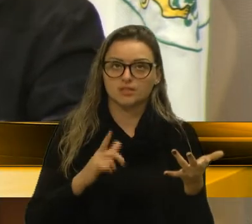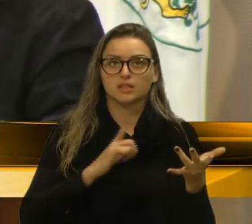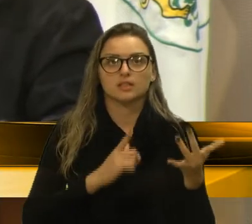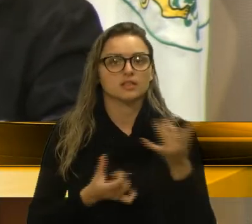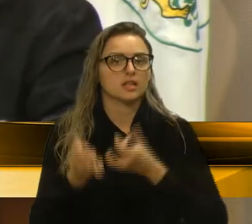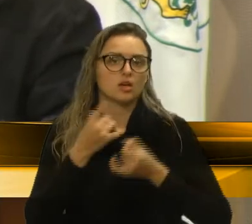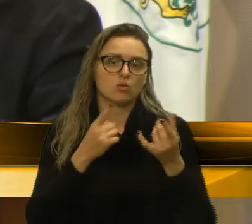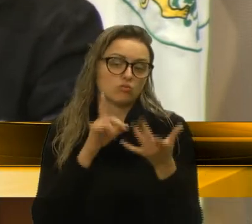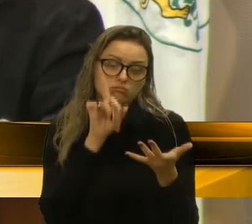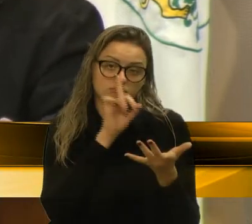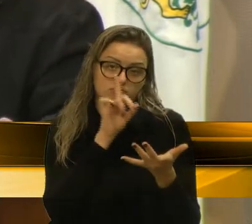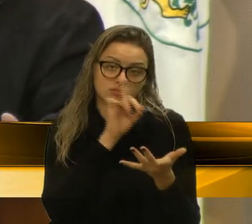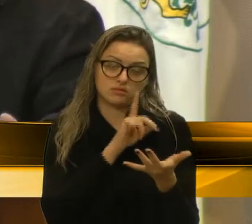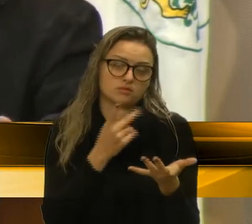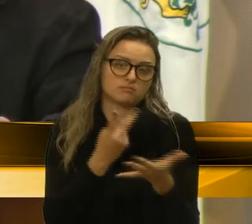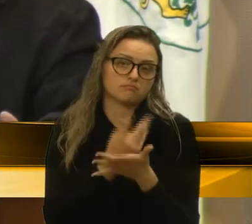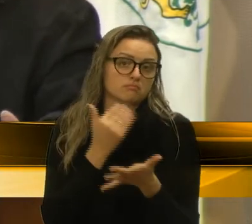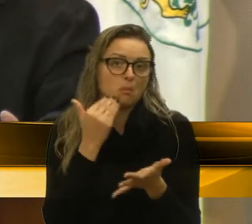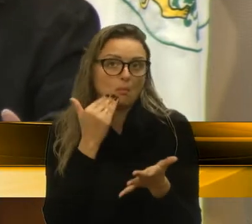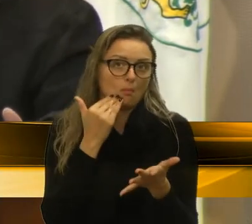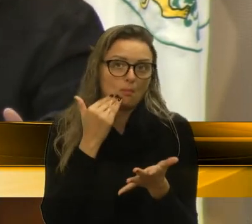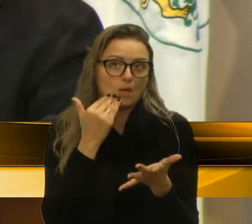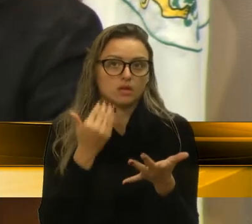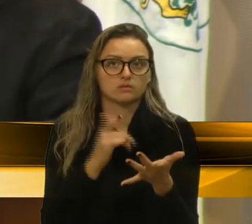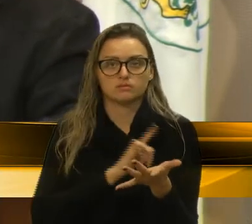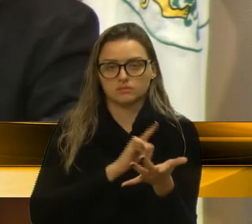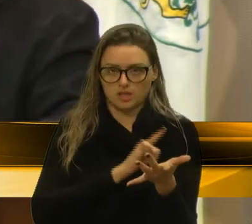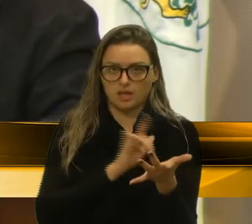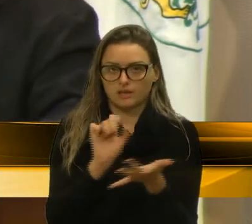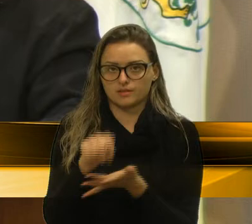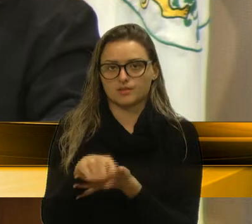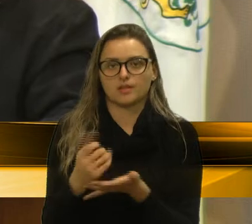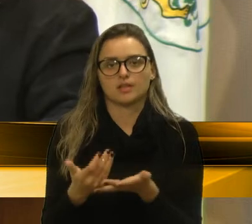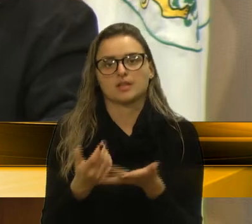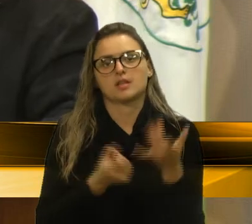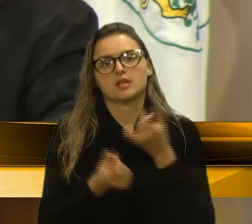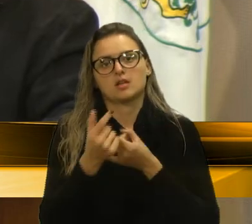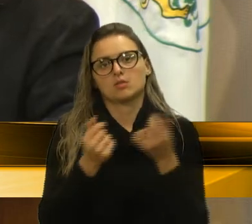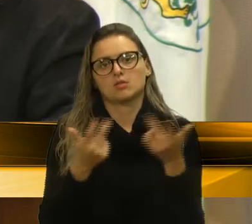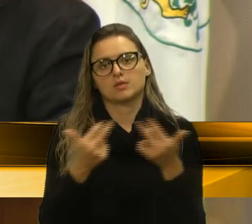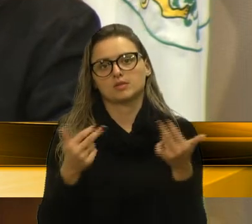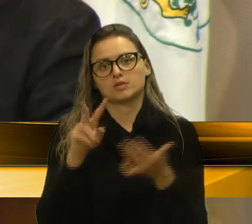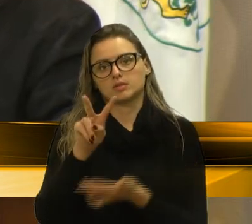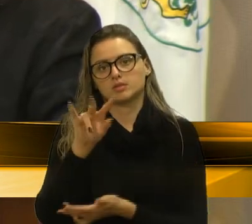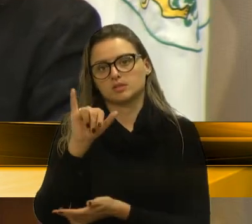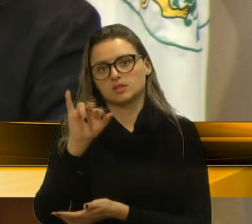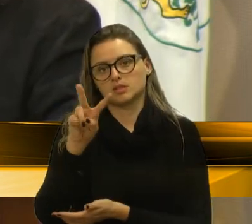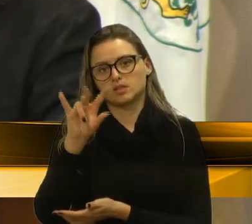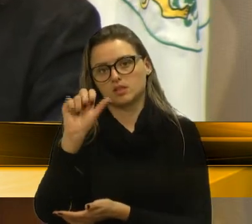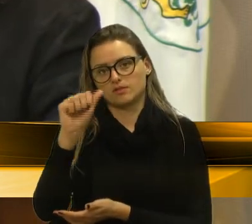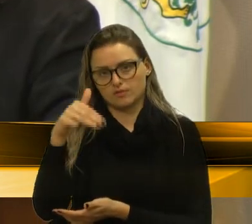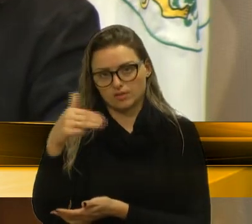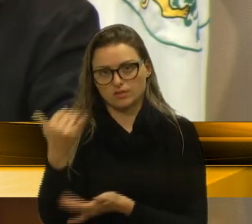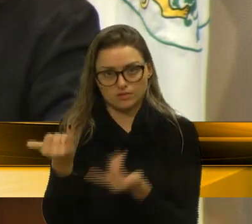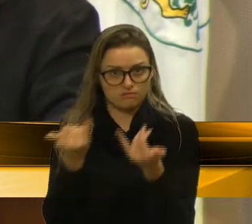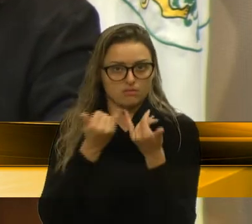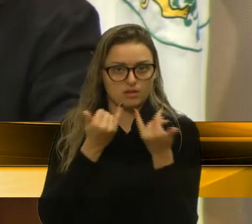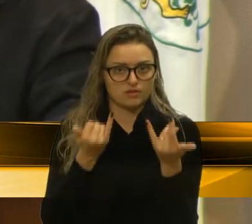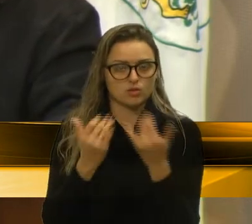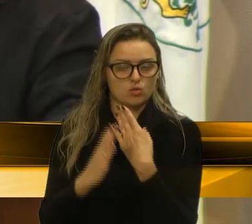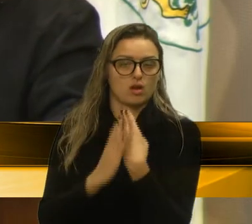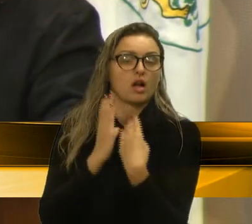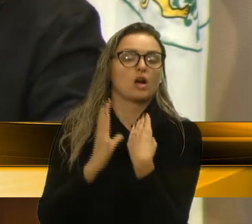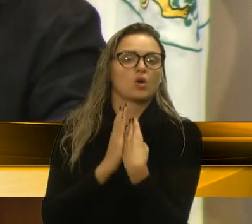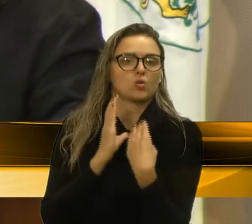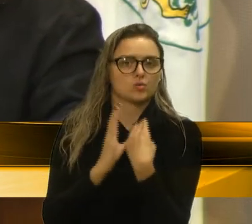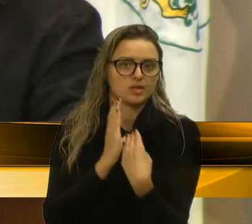falhas. Tem algumas inconsistências que a doutora Vivian nos recomendou, no